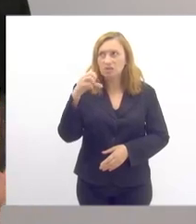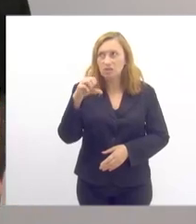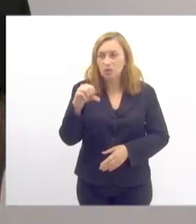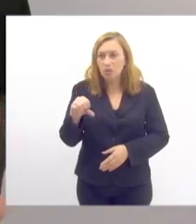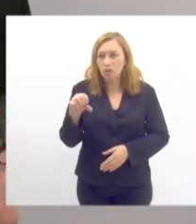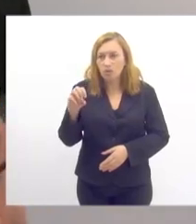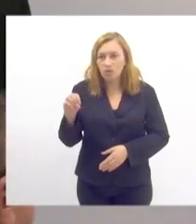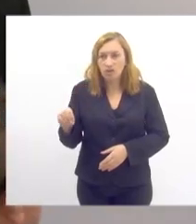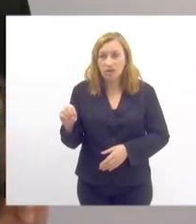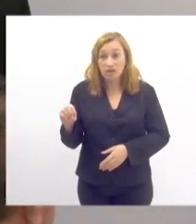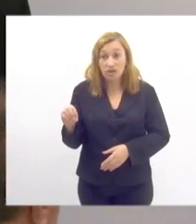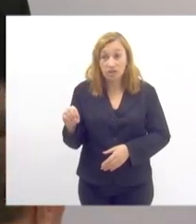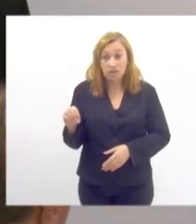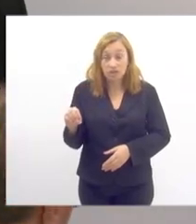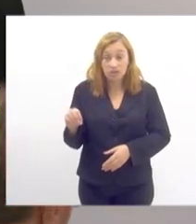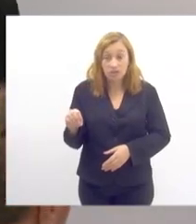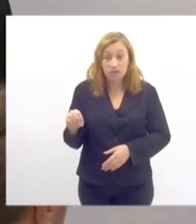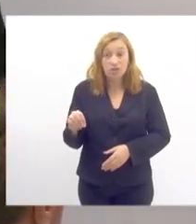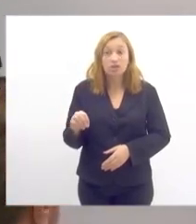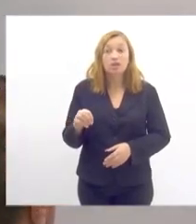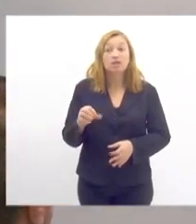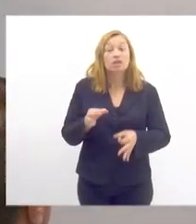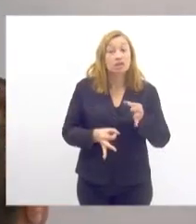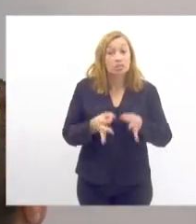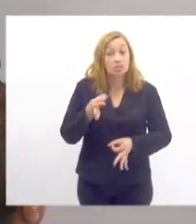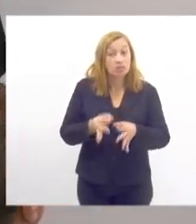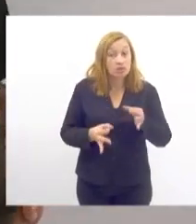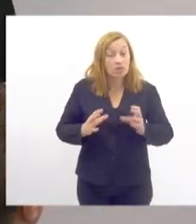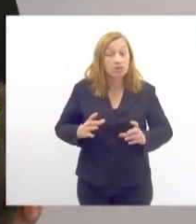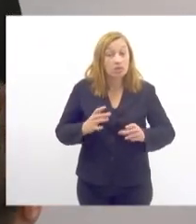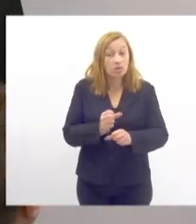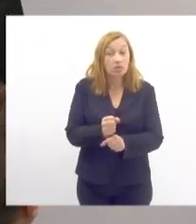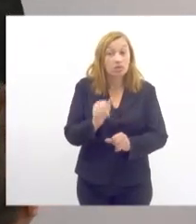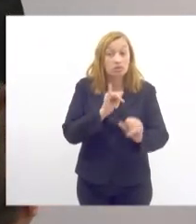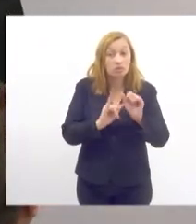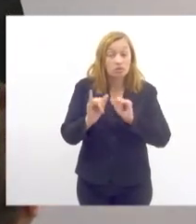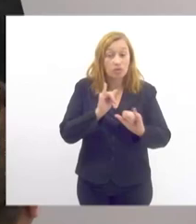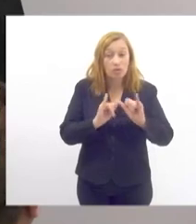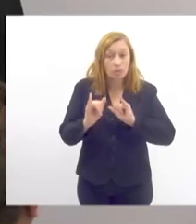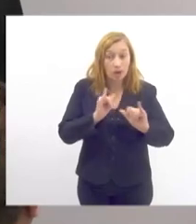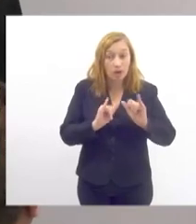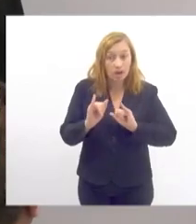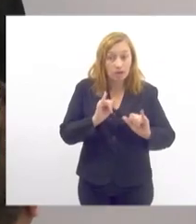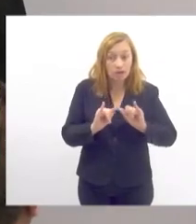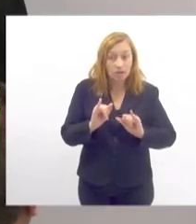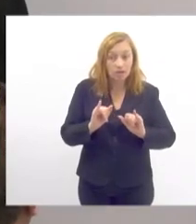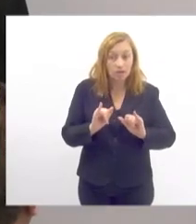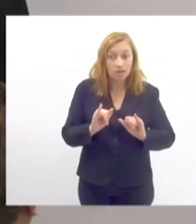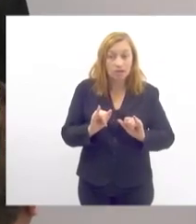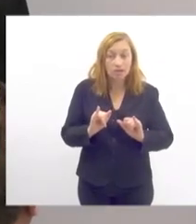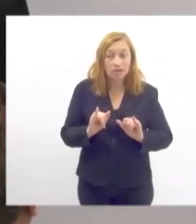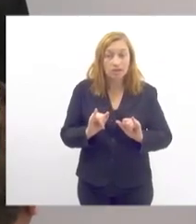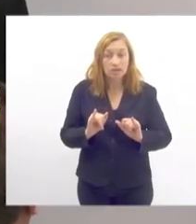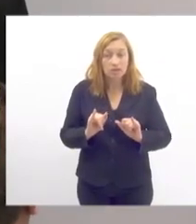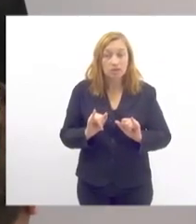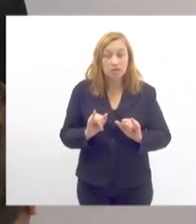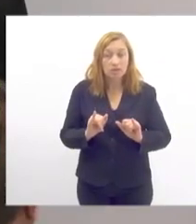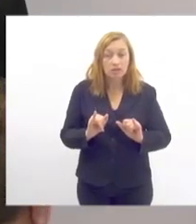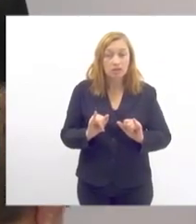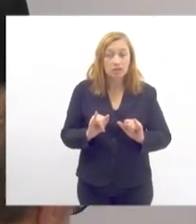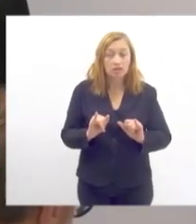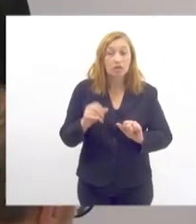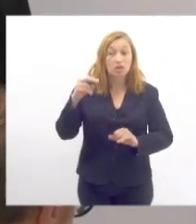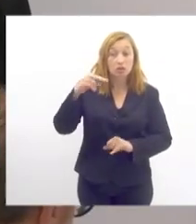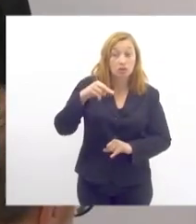390, isso dados pelo Tribunal de Contas, que foi informado para o pedido para que o Detran informasse, ele falou em novembro